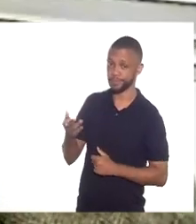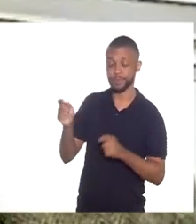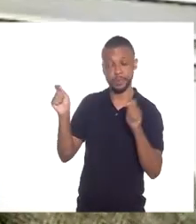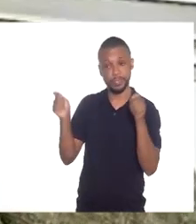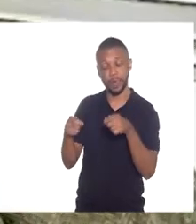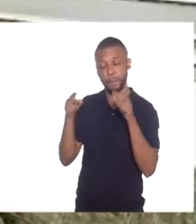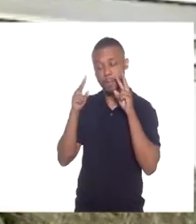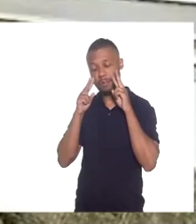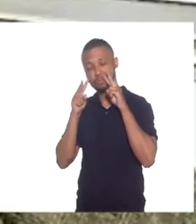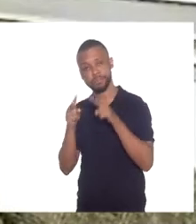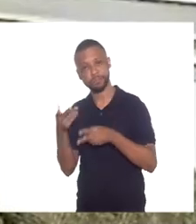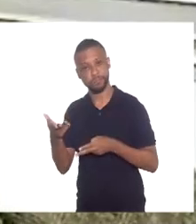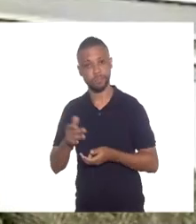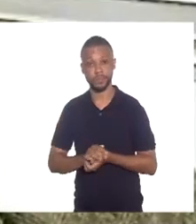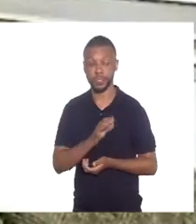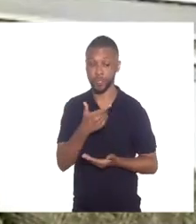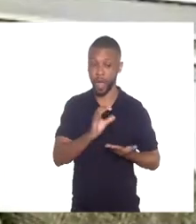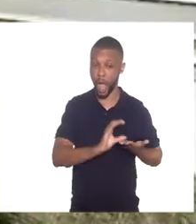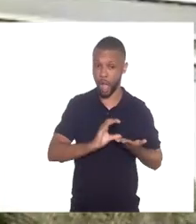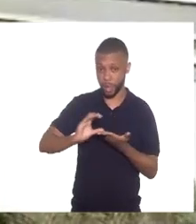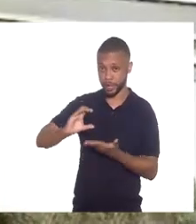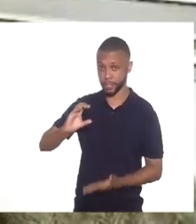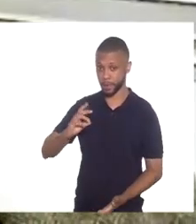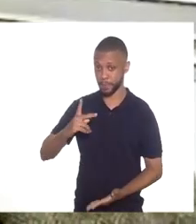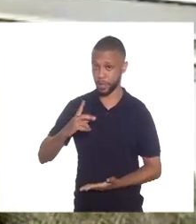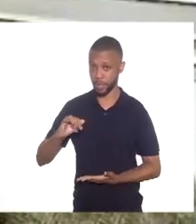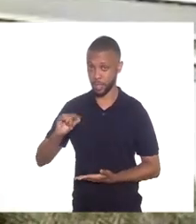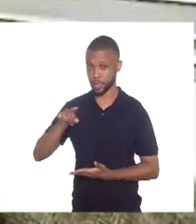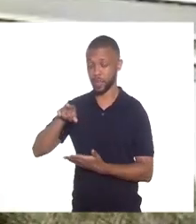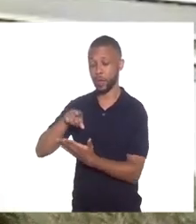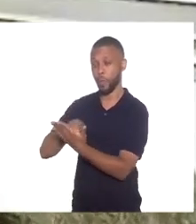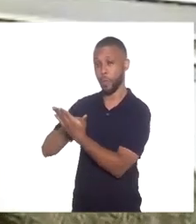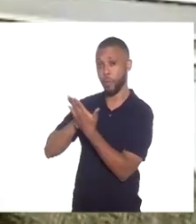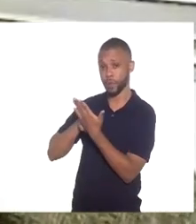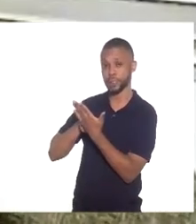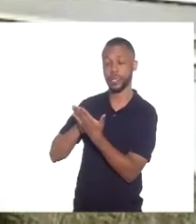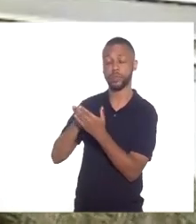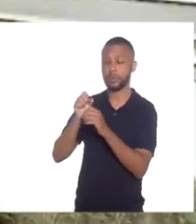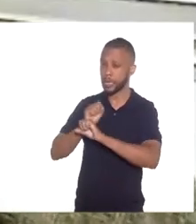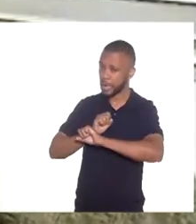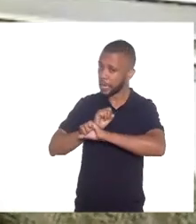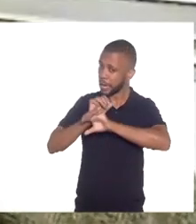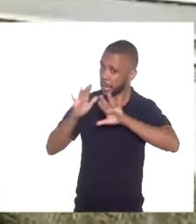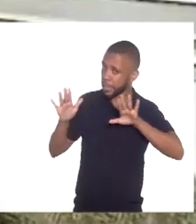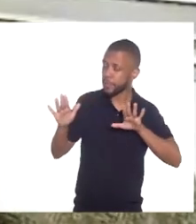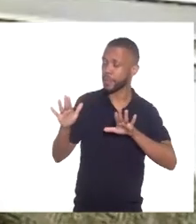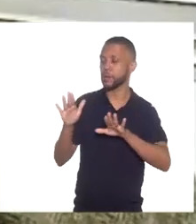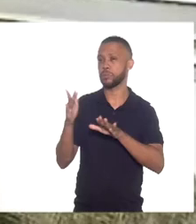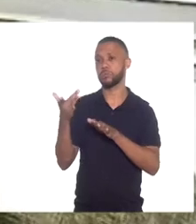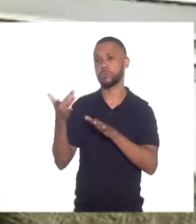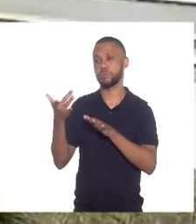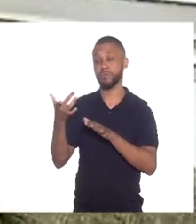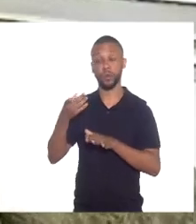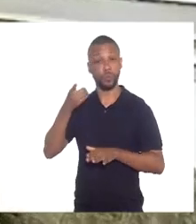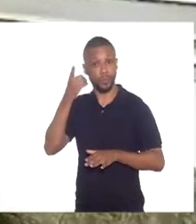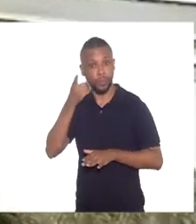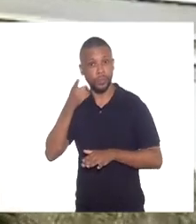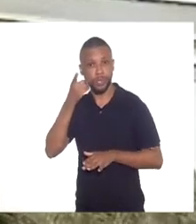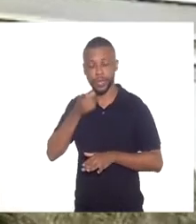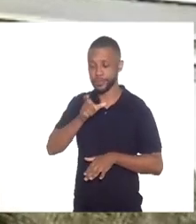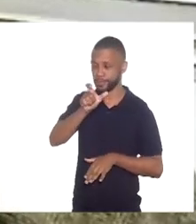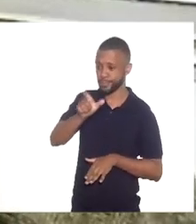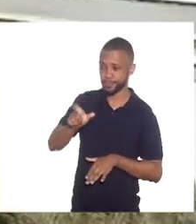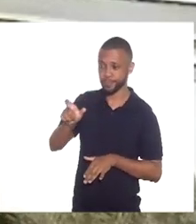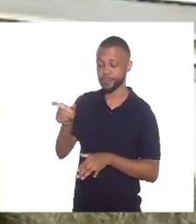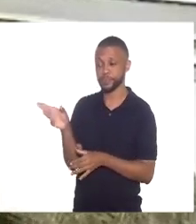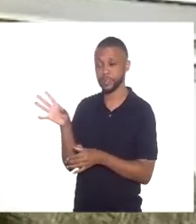a CPI tem demonstrado claramente, pela participação dos senhores deputados e